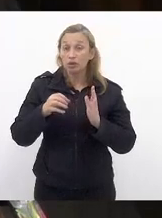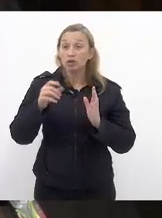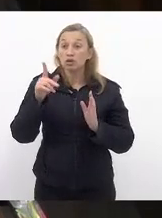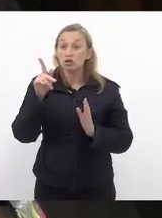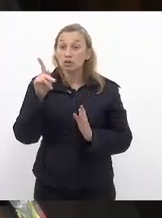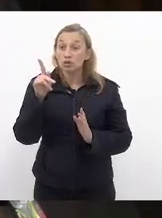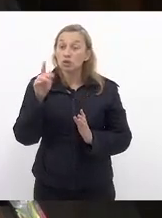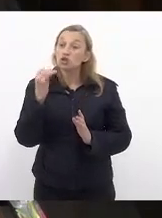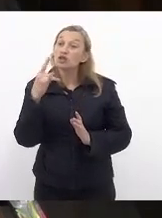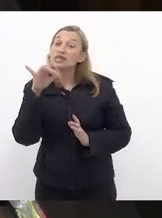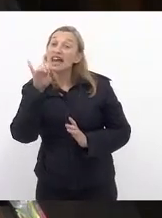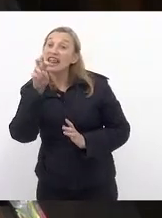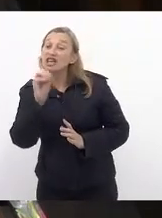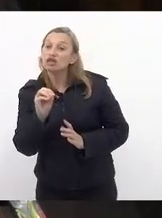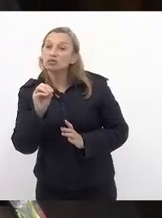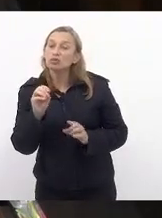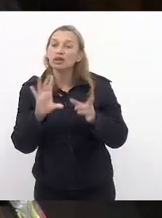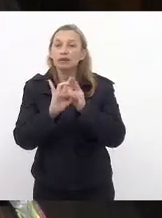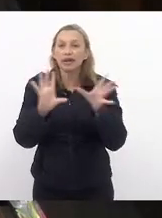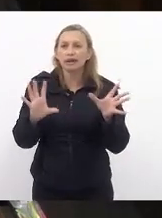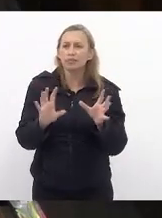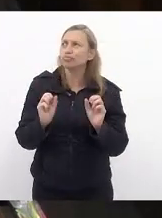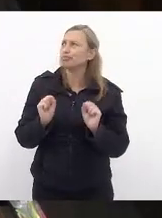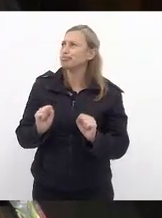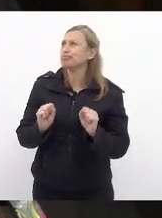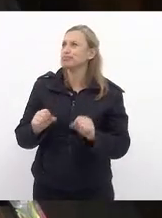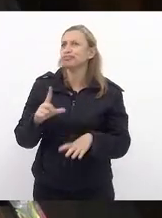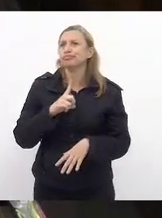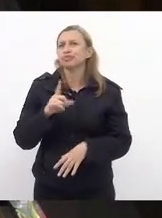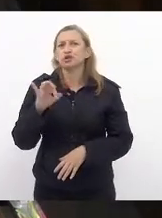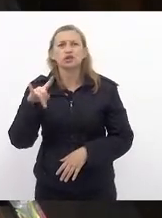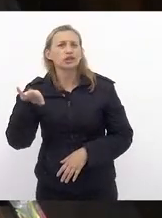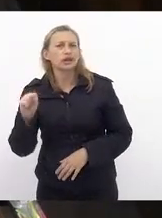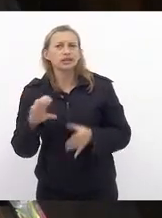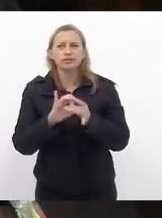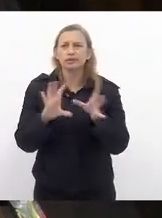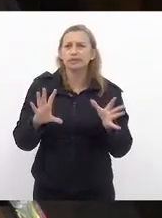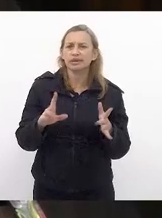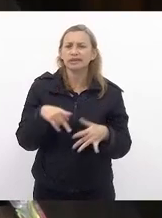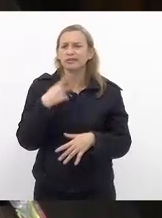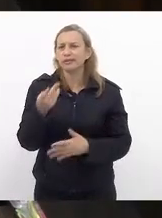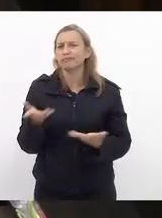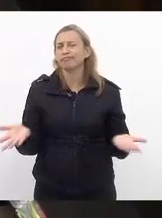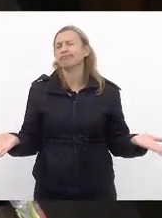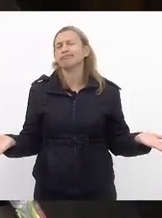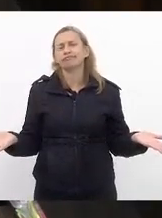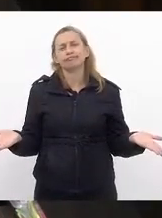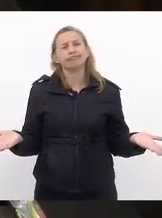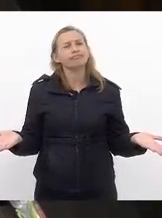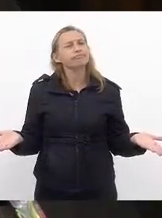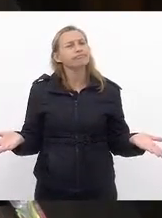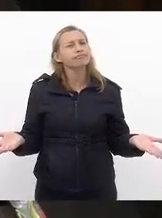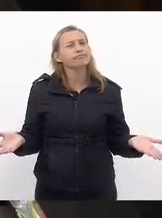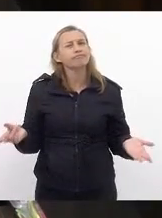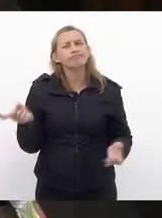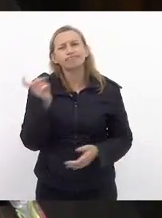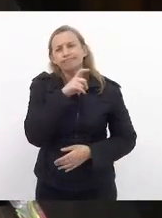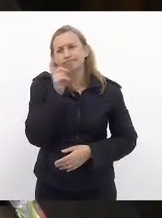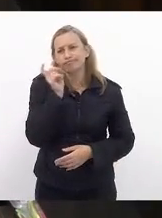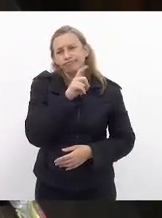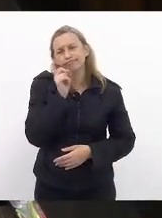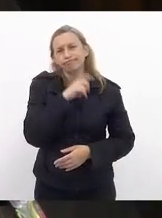e da Liberdade como se pudesse coexistir socialismo e liberdade é uma falácia são